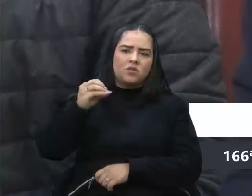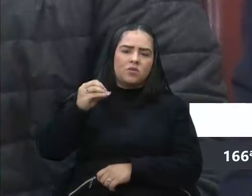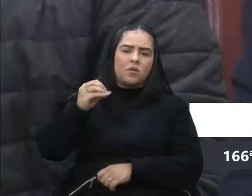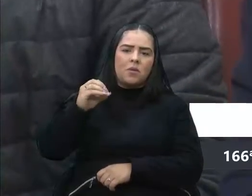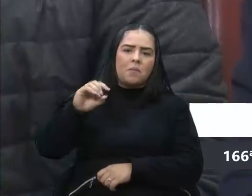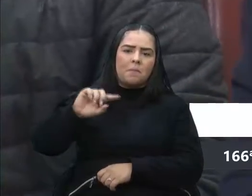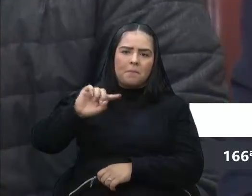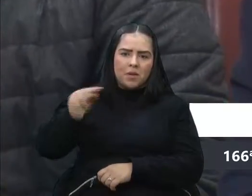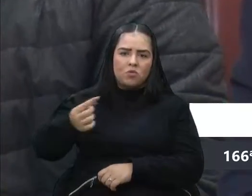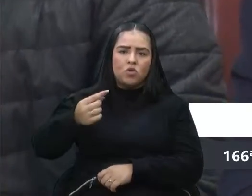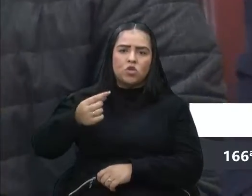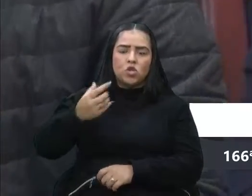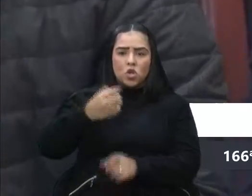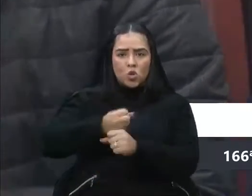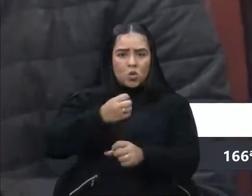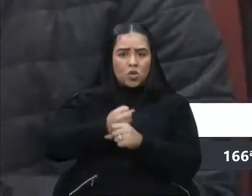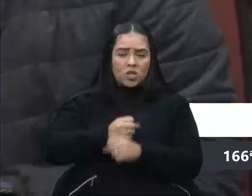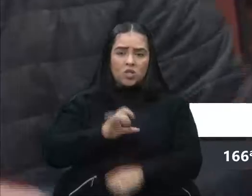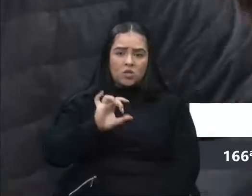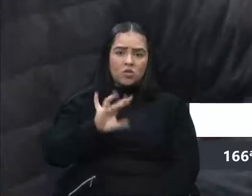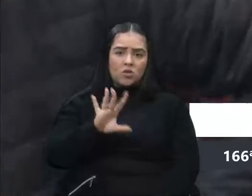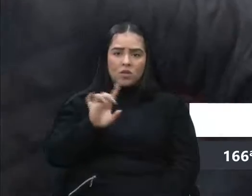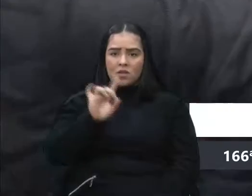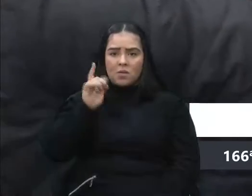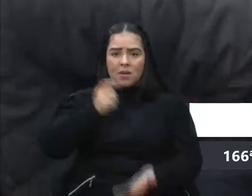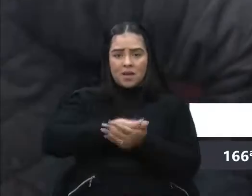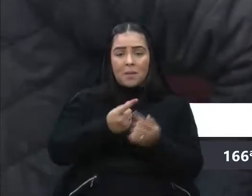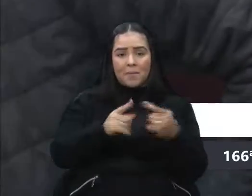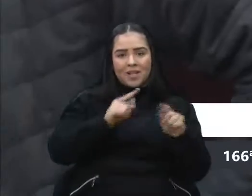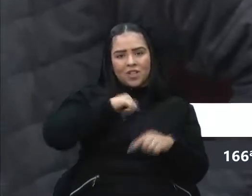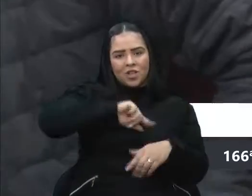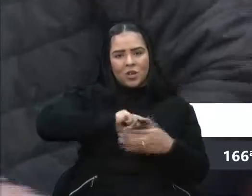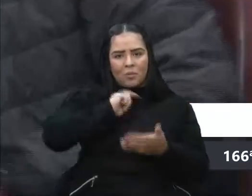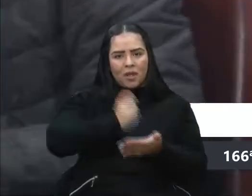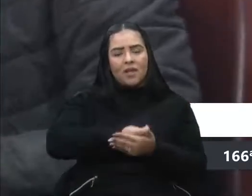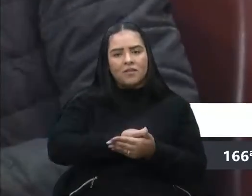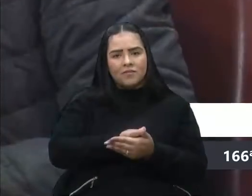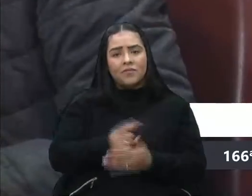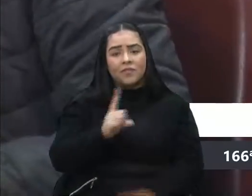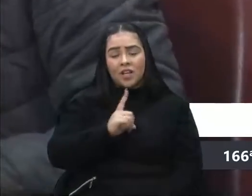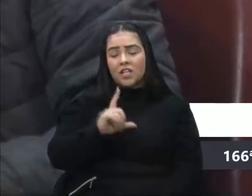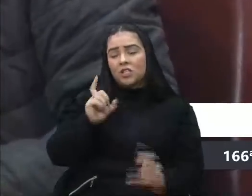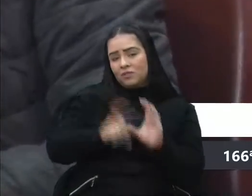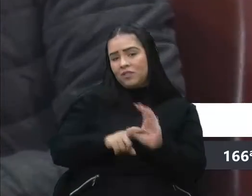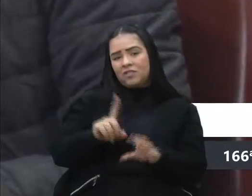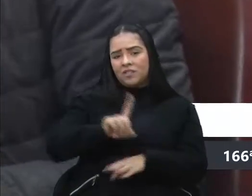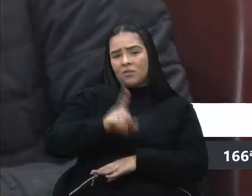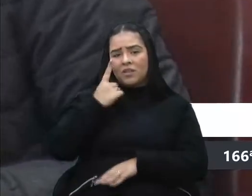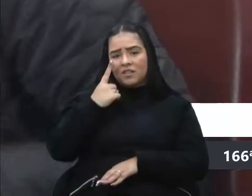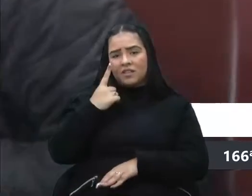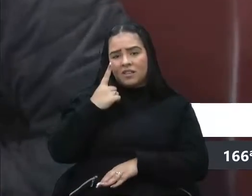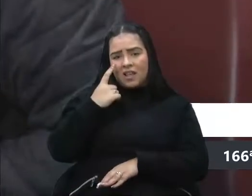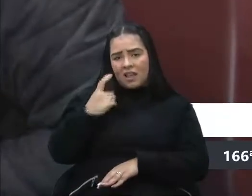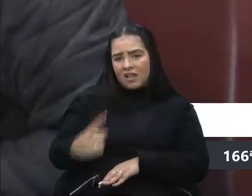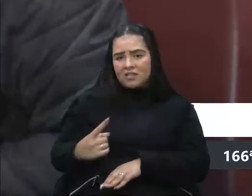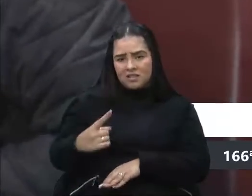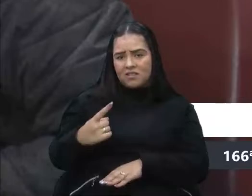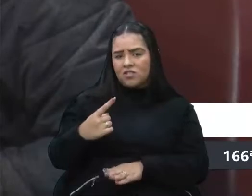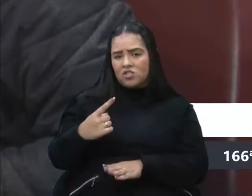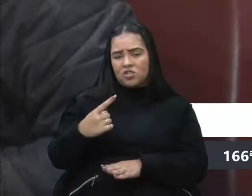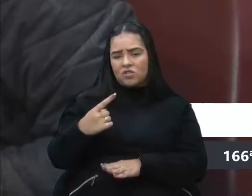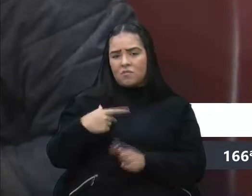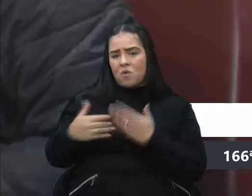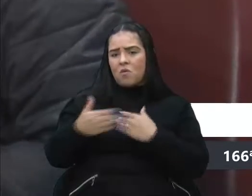lucro nessa festa. Era só não ter pagado, mas nós vamos pagar. Está lá a dívida, não interessa de quem foi. Porque também lá